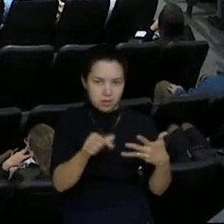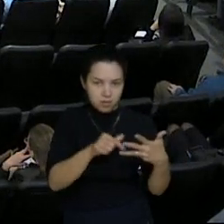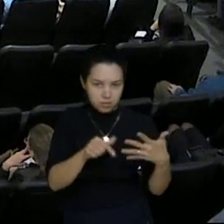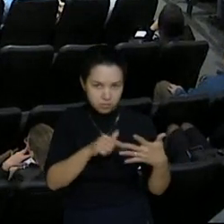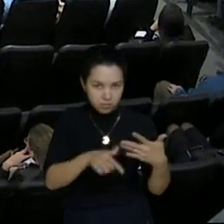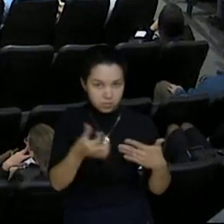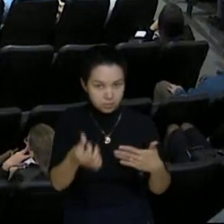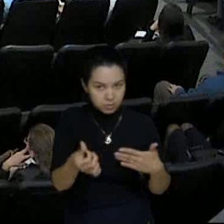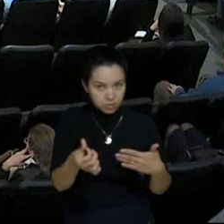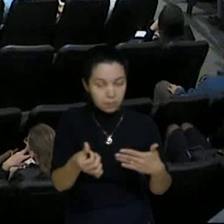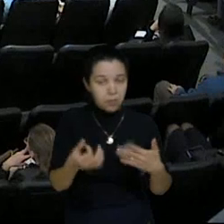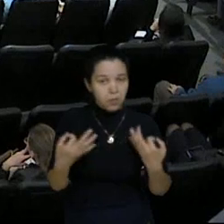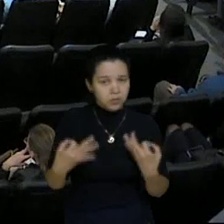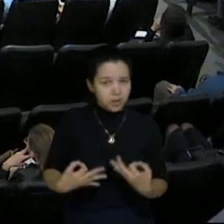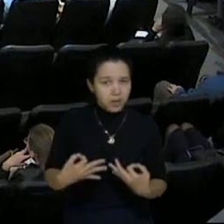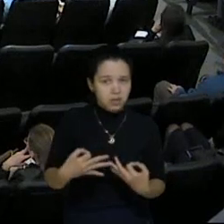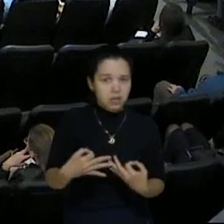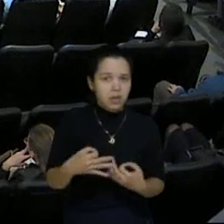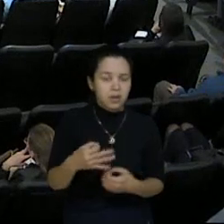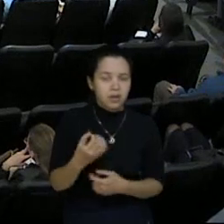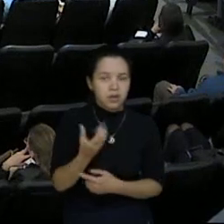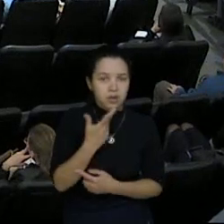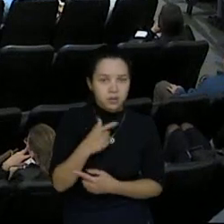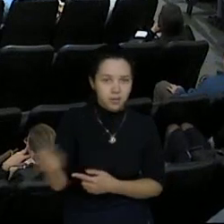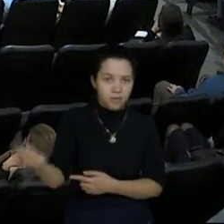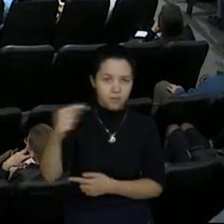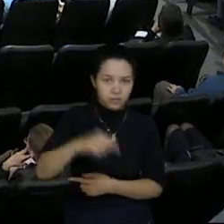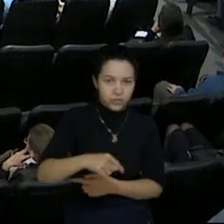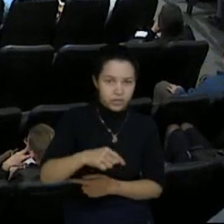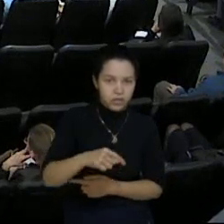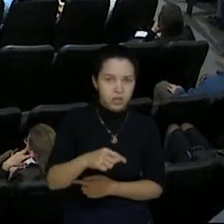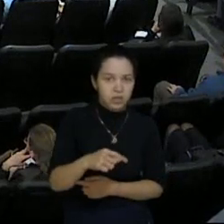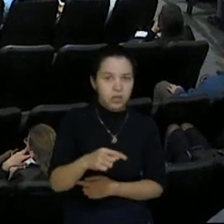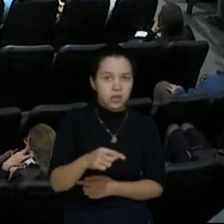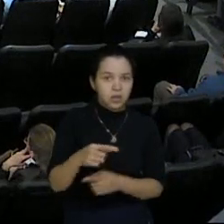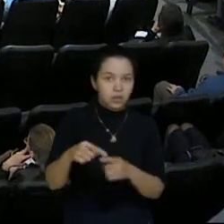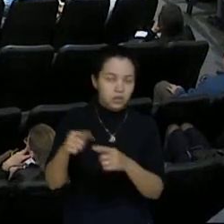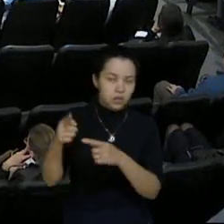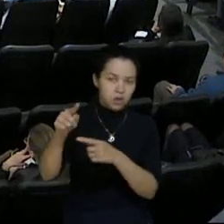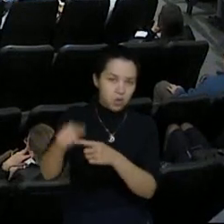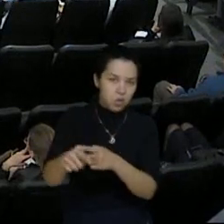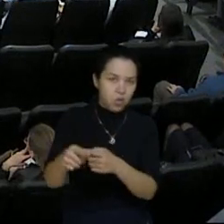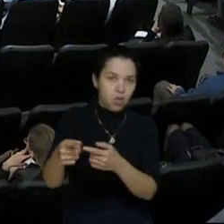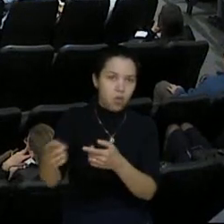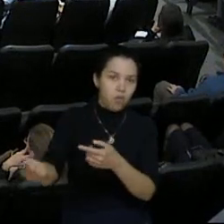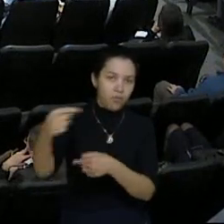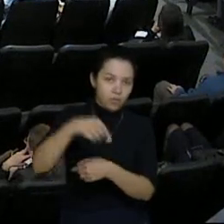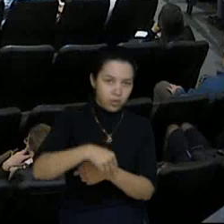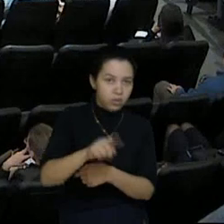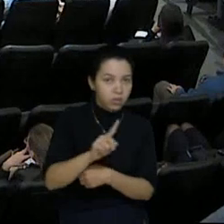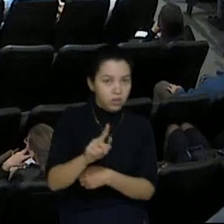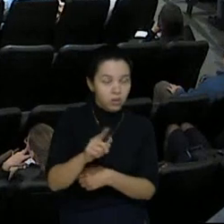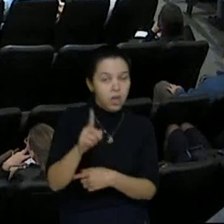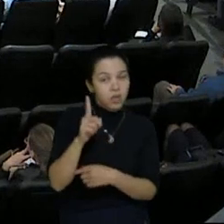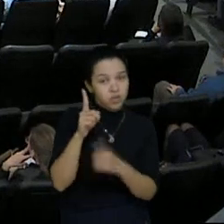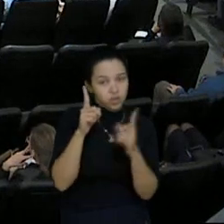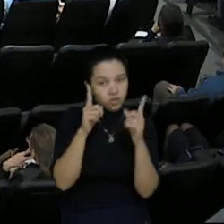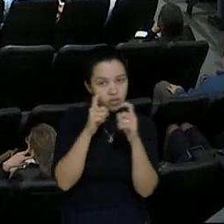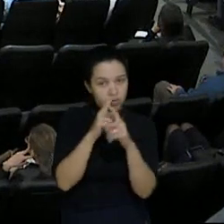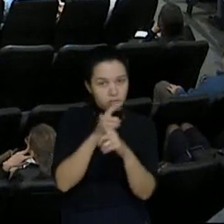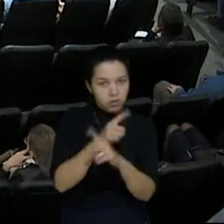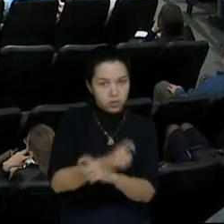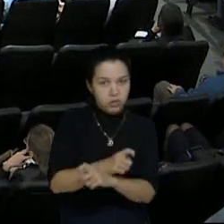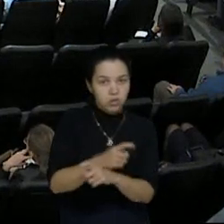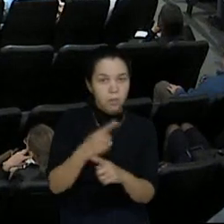justo a criança vir não é que não seja justo a criança lá do interior ou de outros municípios virem é que é muito difícil